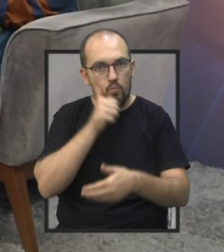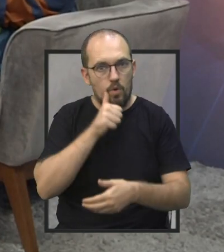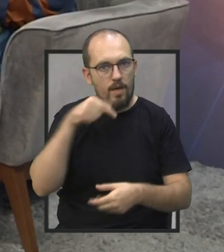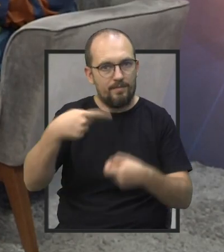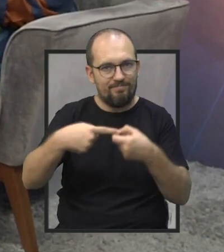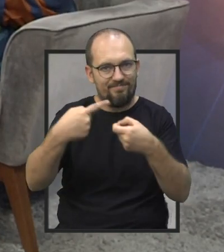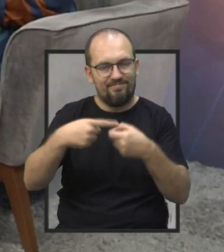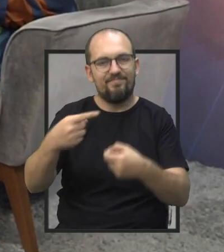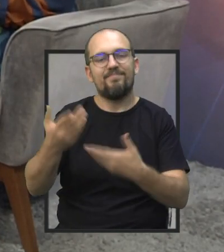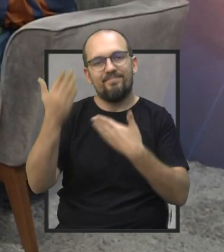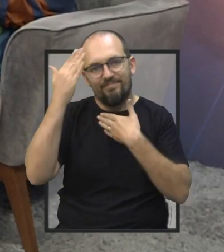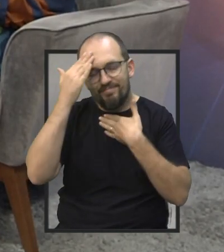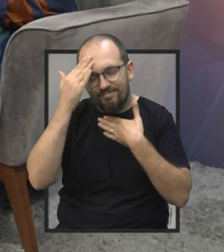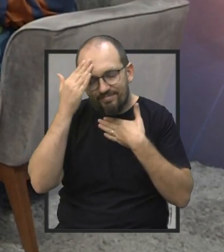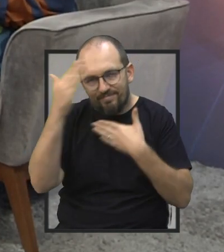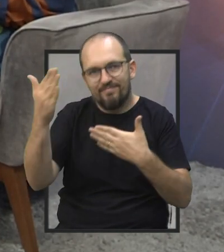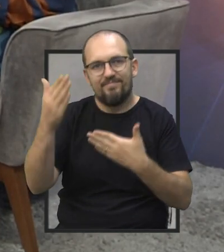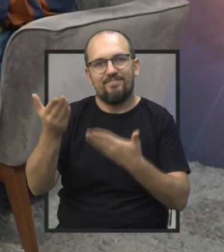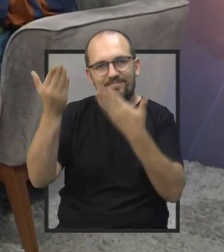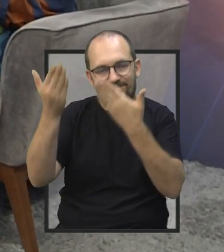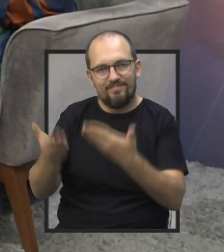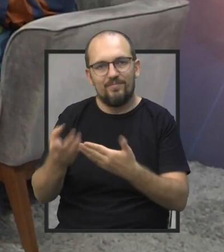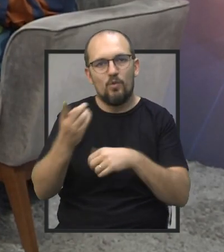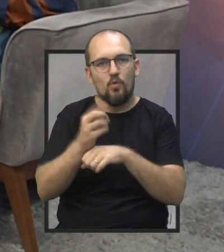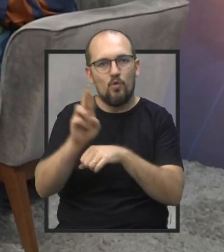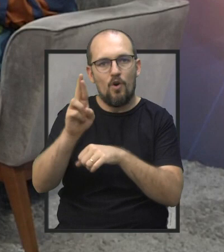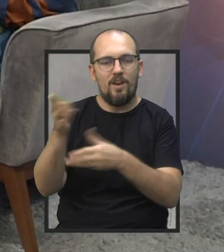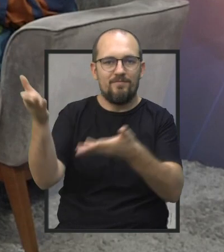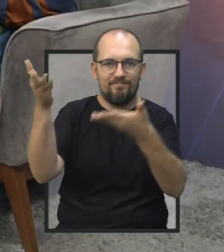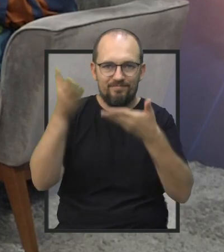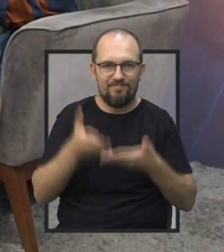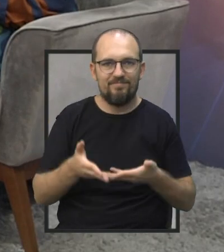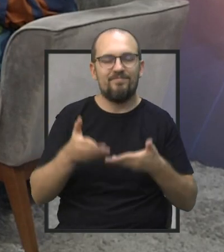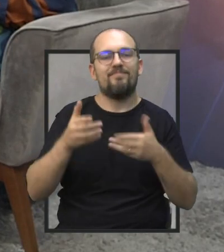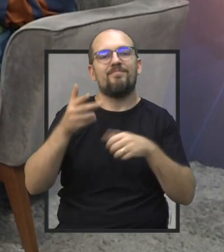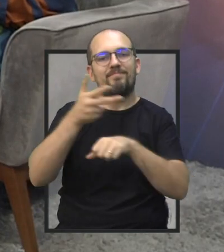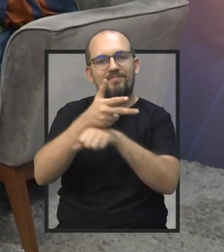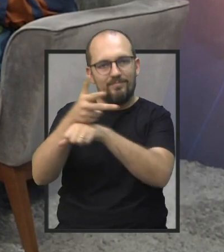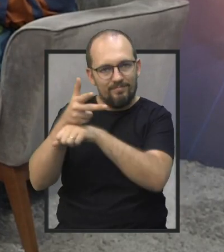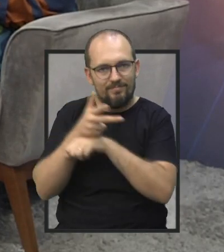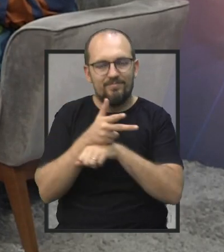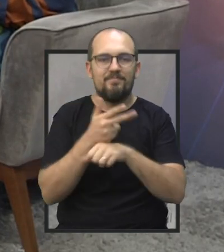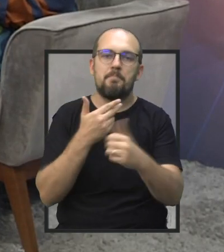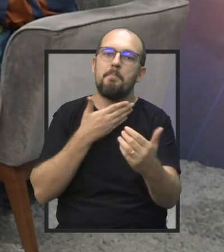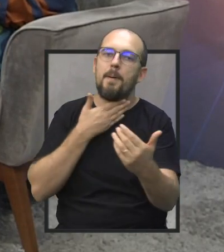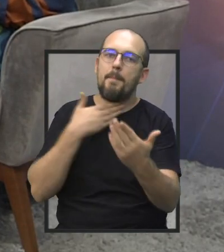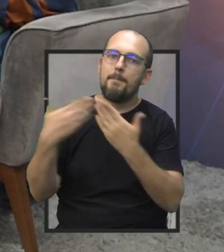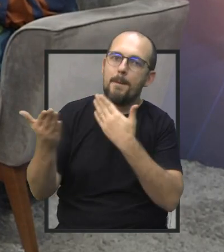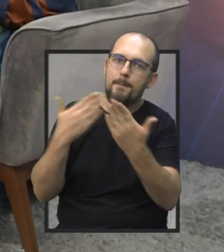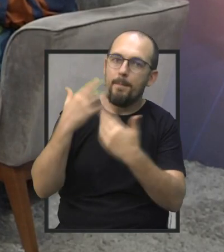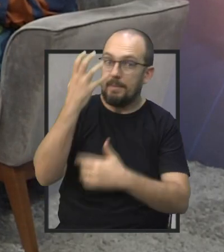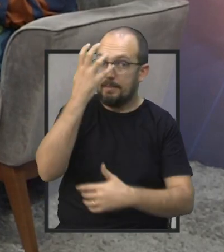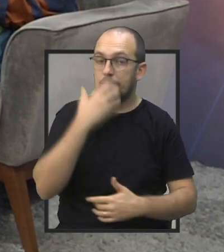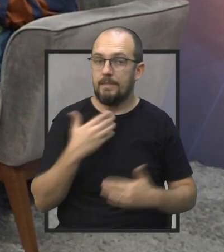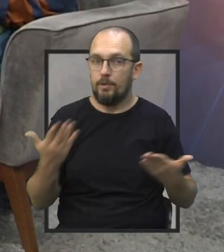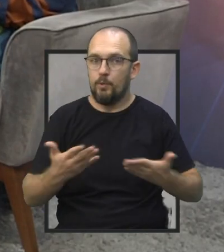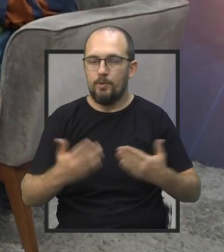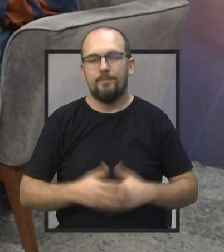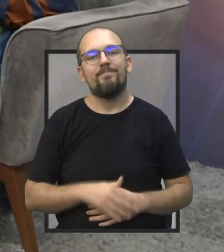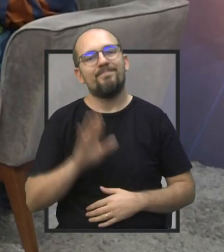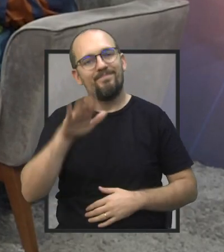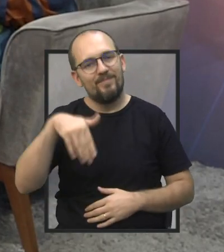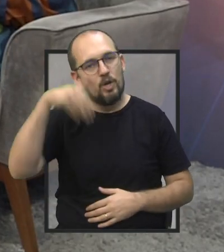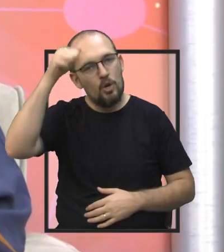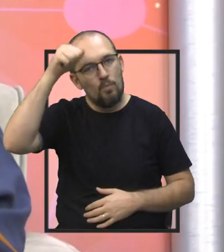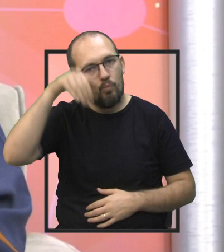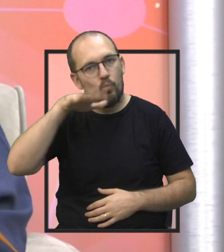na cidade de Jaú. Doutora Cândida, primeiro queria te agradecer por vir aqui aos estúdios da TV Câmara para a gente bater esse papo tão sério.